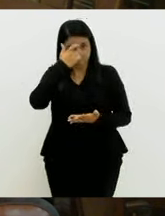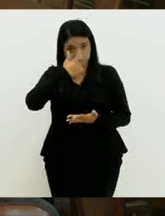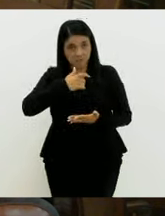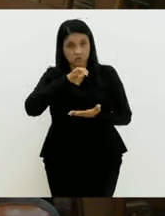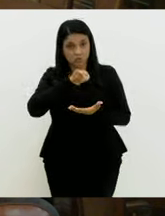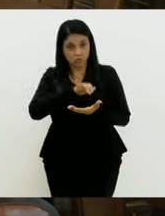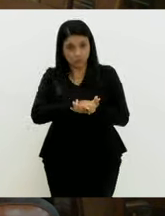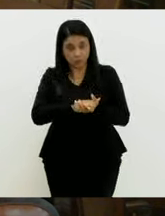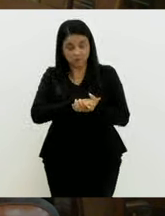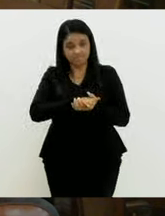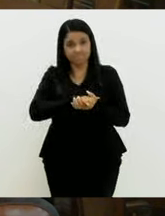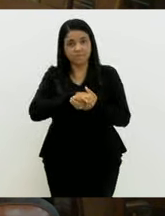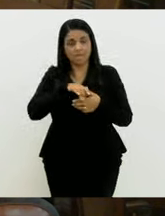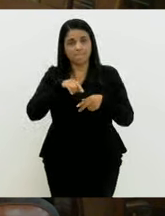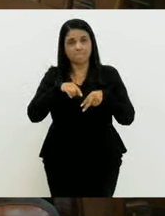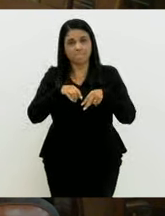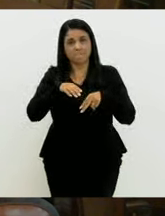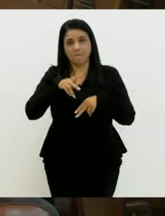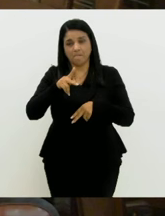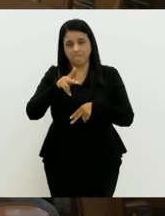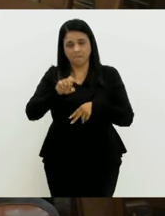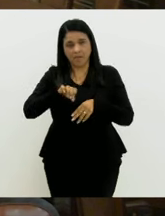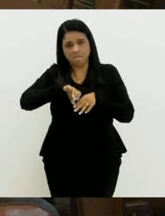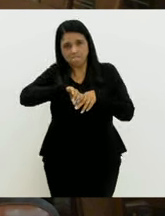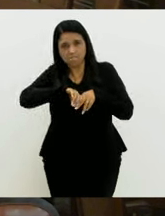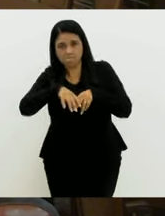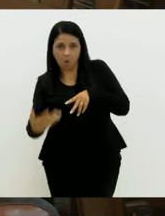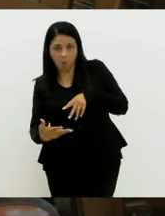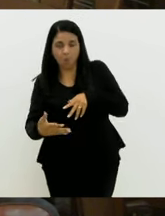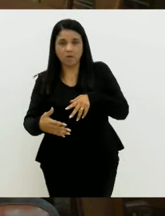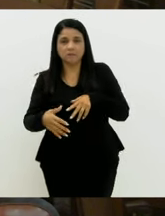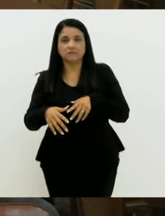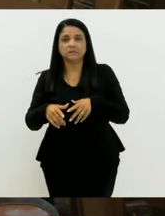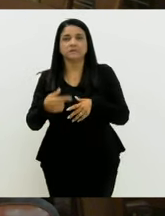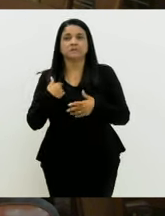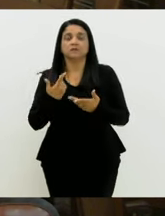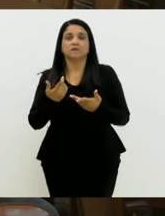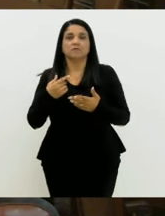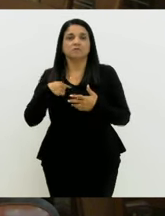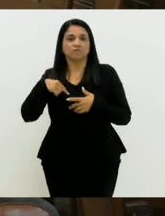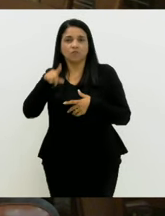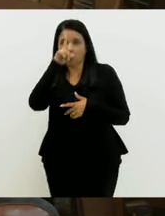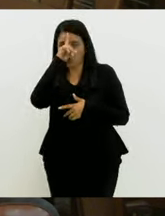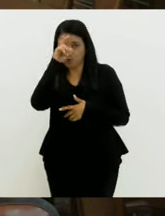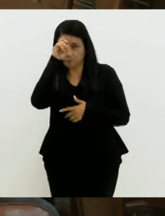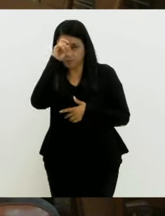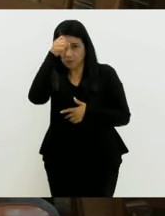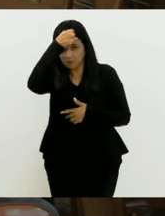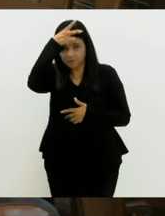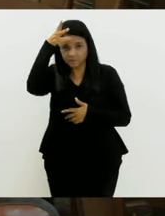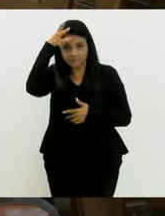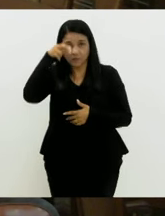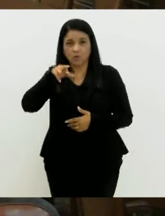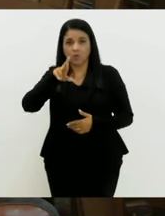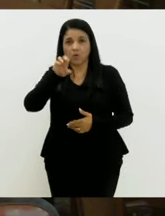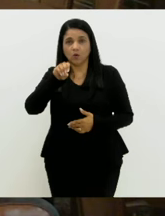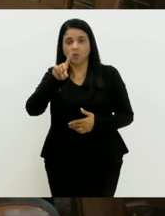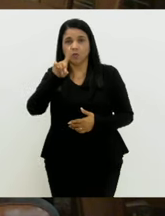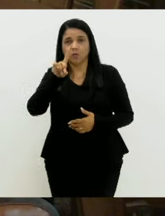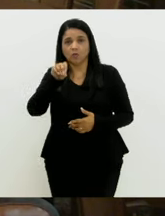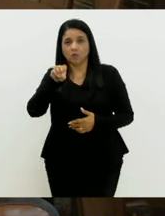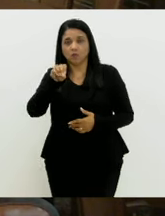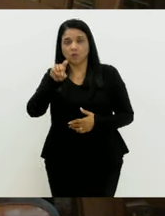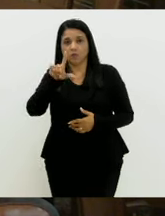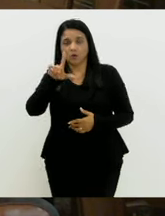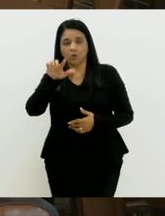acidente, torceu o pé, fraturou o pé. E a gente se dirigiu ao Hospital Municipal Rodolfo Perecê,